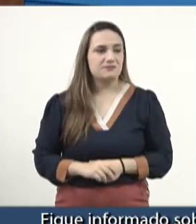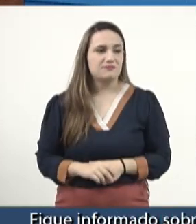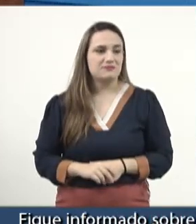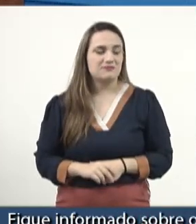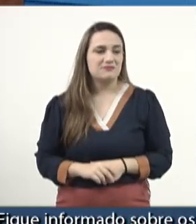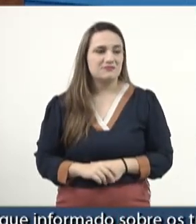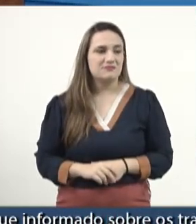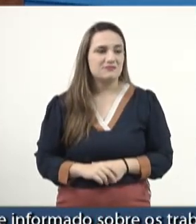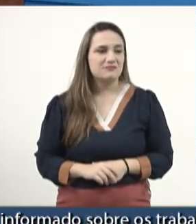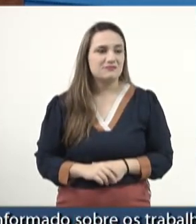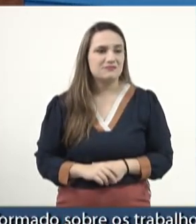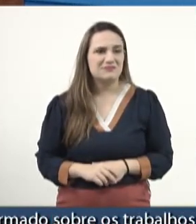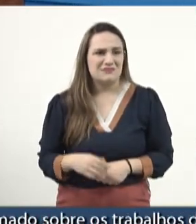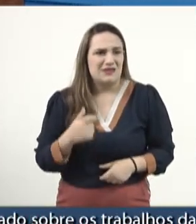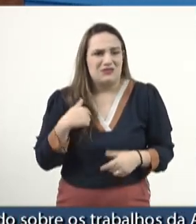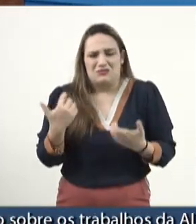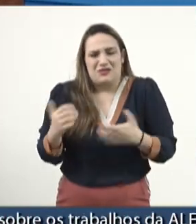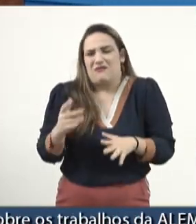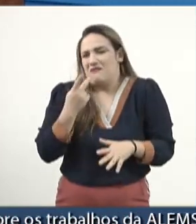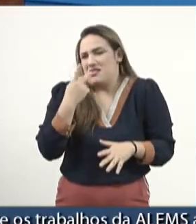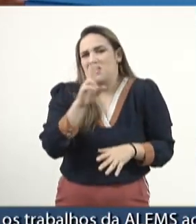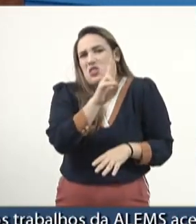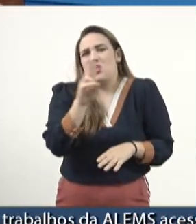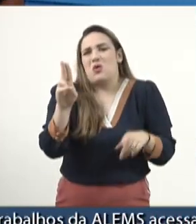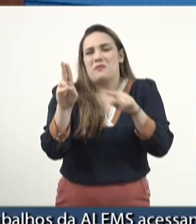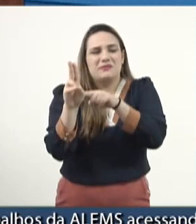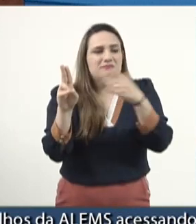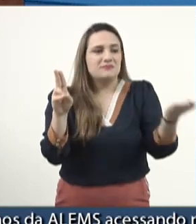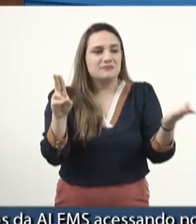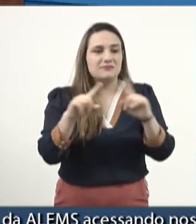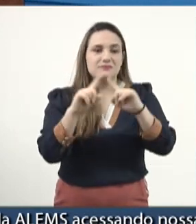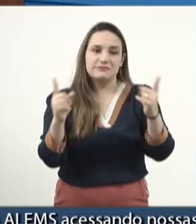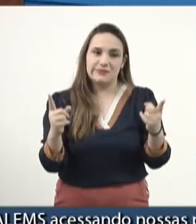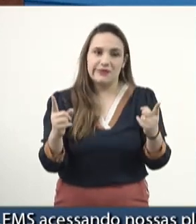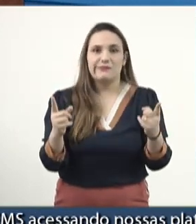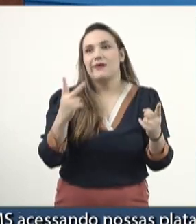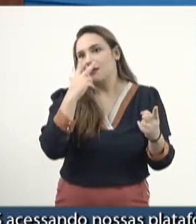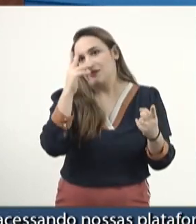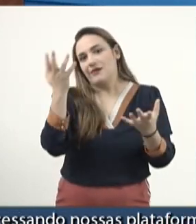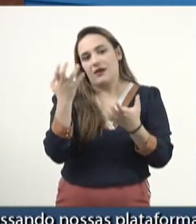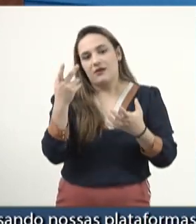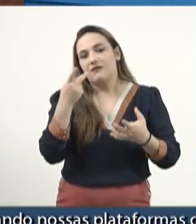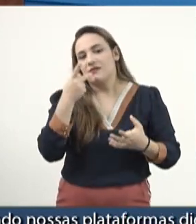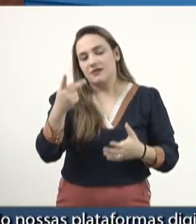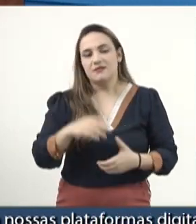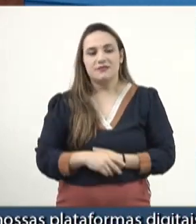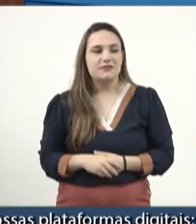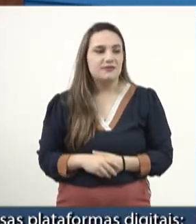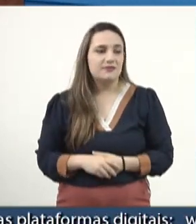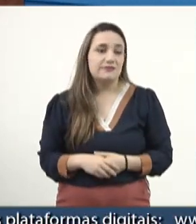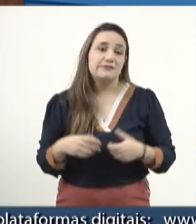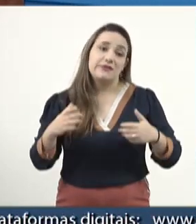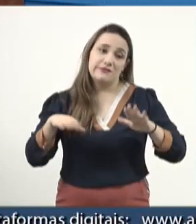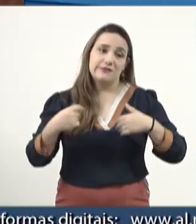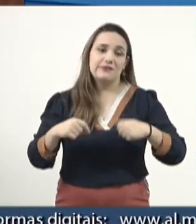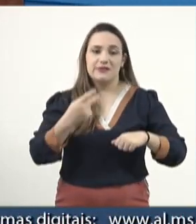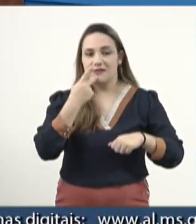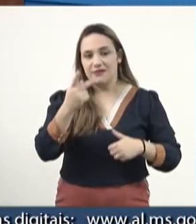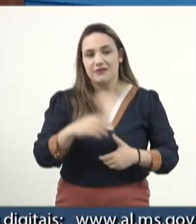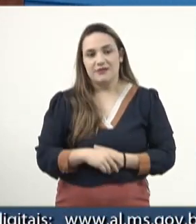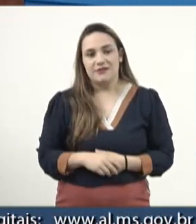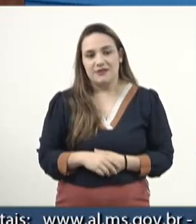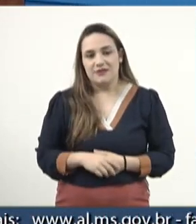eu não queria mais nem pronunciar esse nome aqui, mas vocês são obrigados a gente falar. Só um segundo, deputado. Obriga a gente a falar. Só um